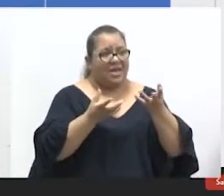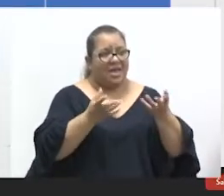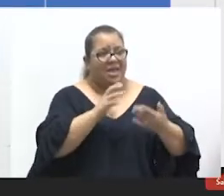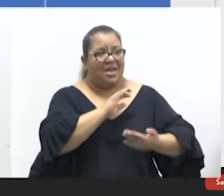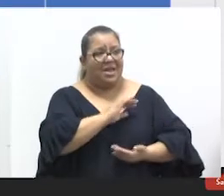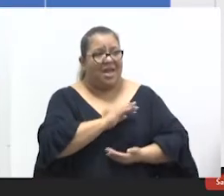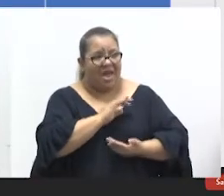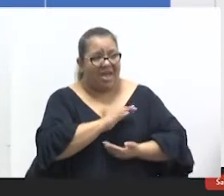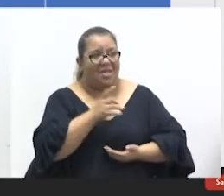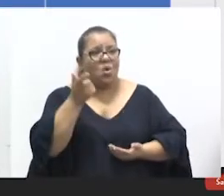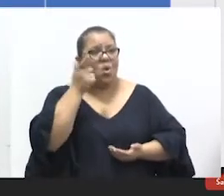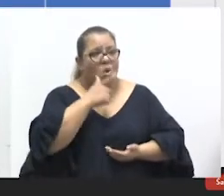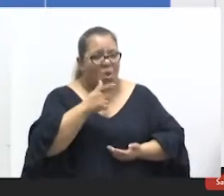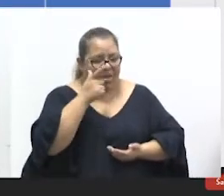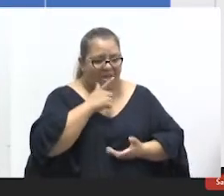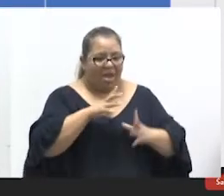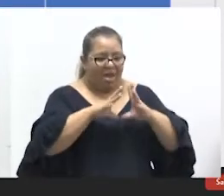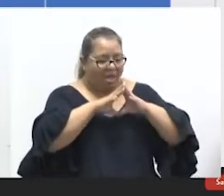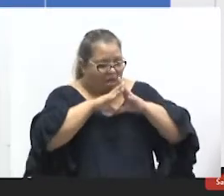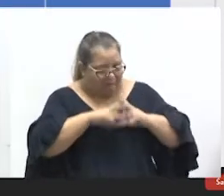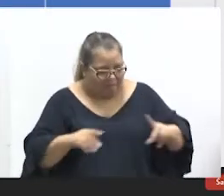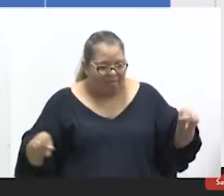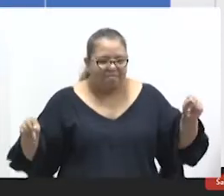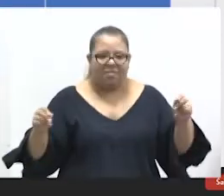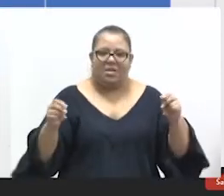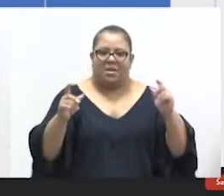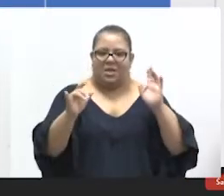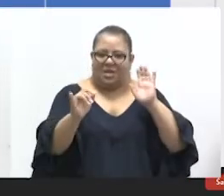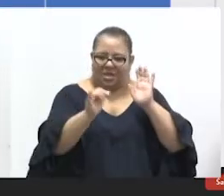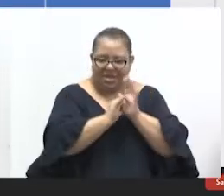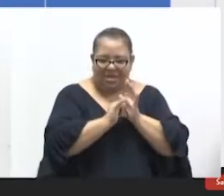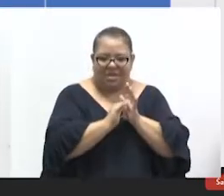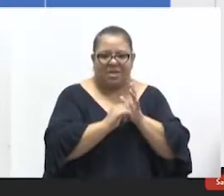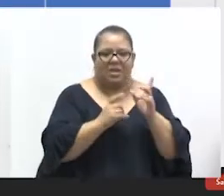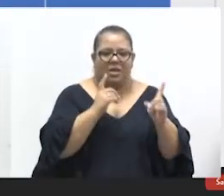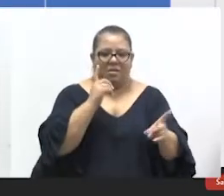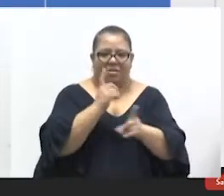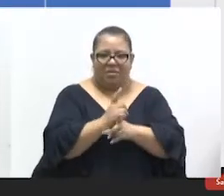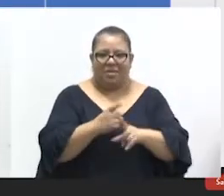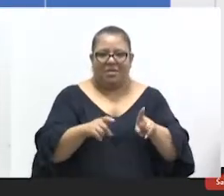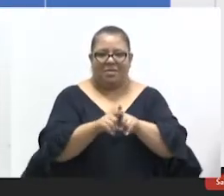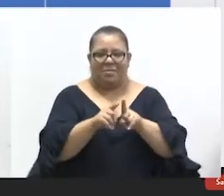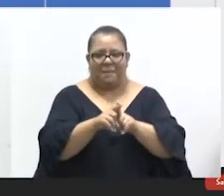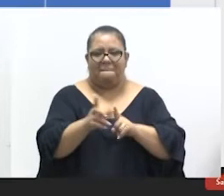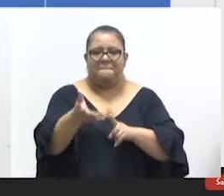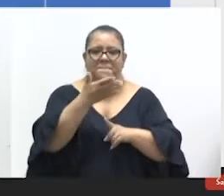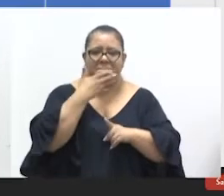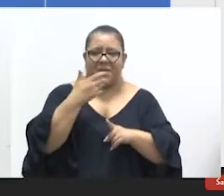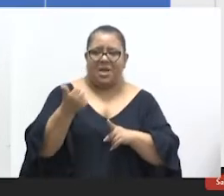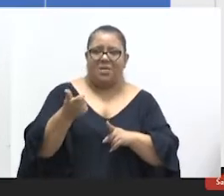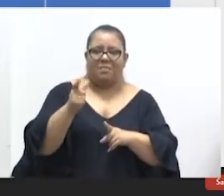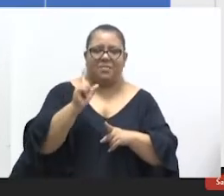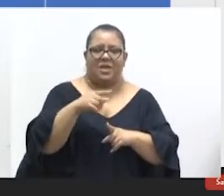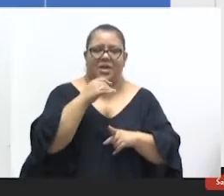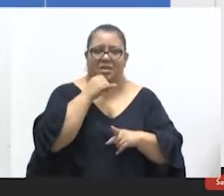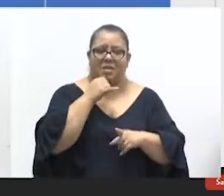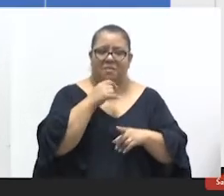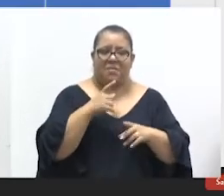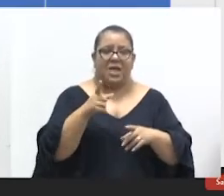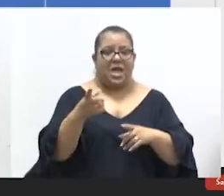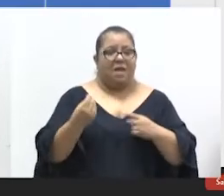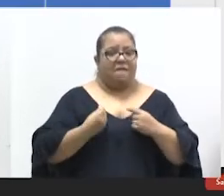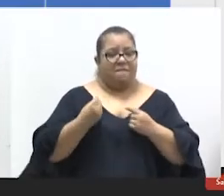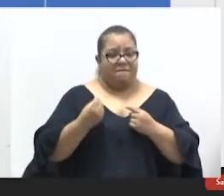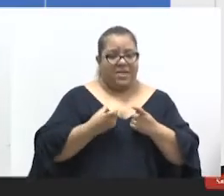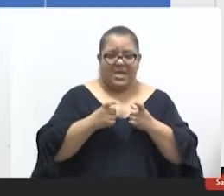câncer ainda está no estágio incipiente, onde o diagnóstico é melhor, onde a sobrevida